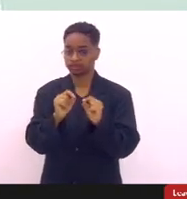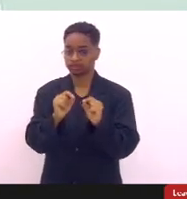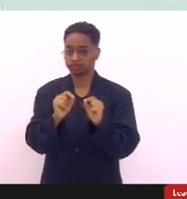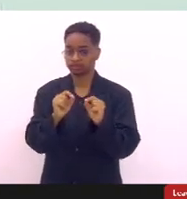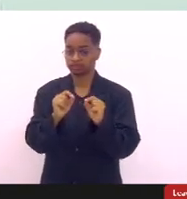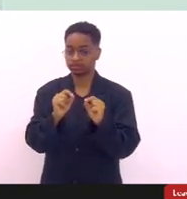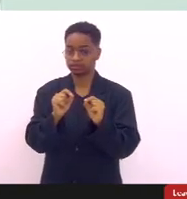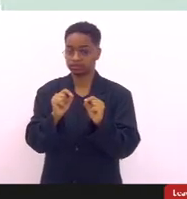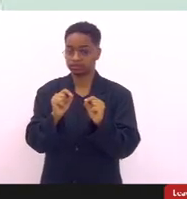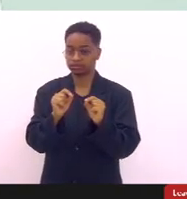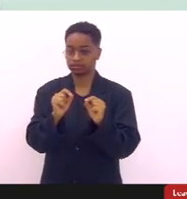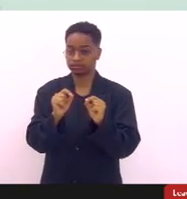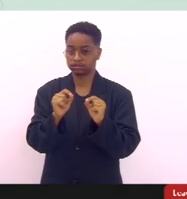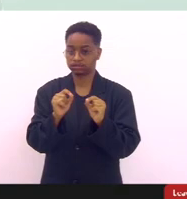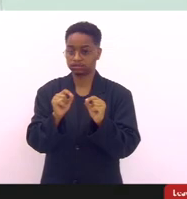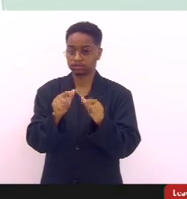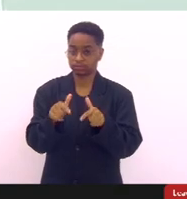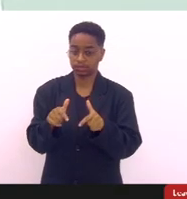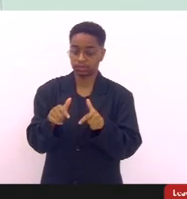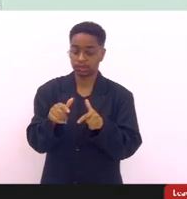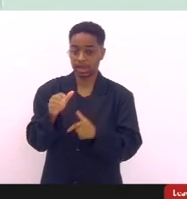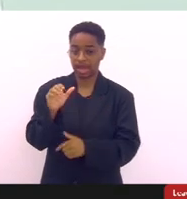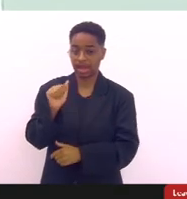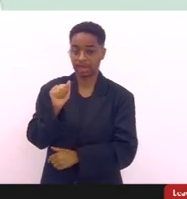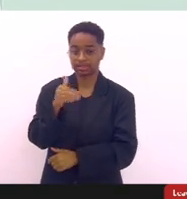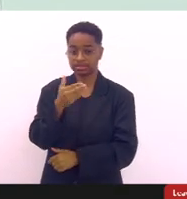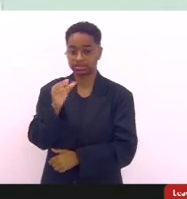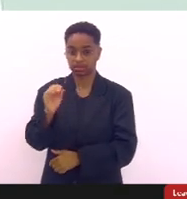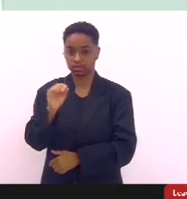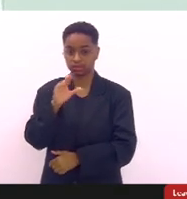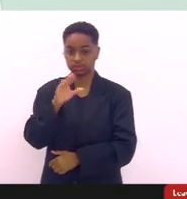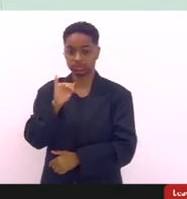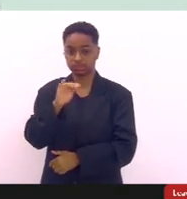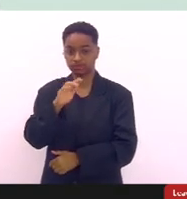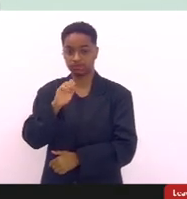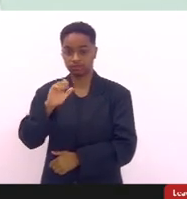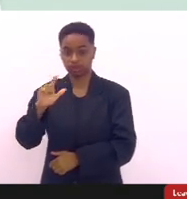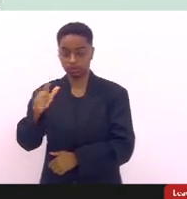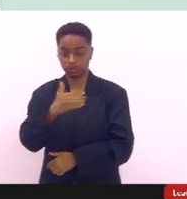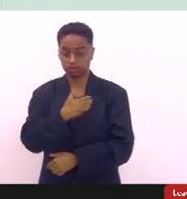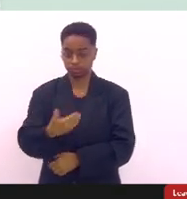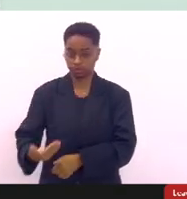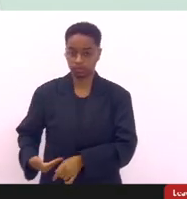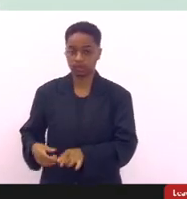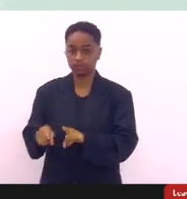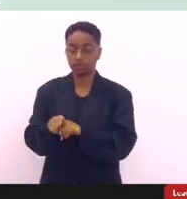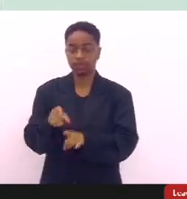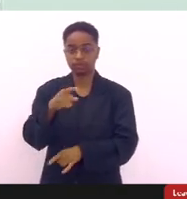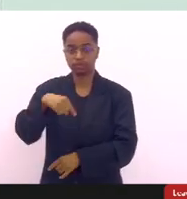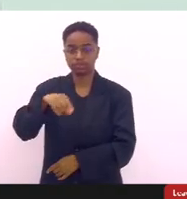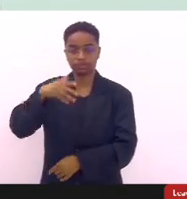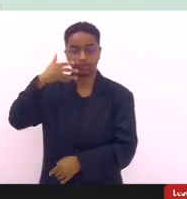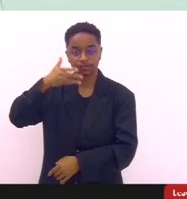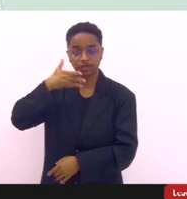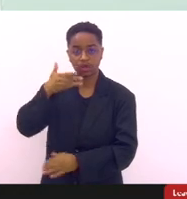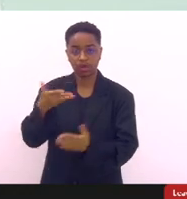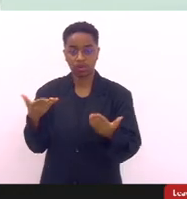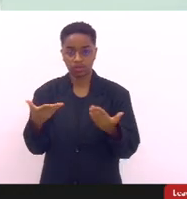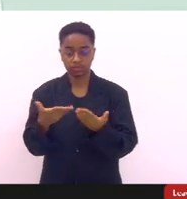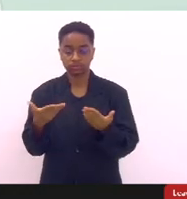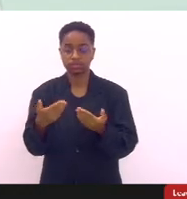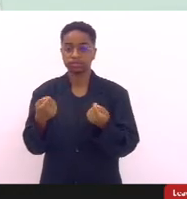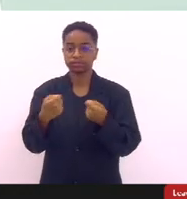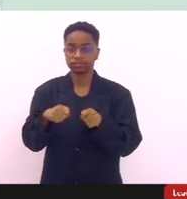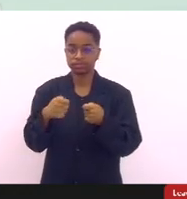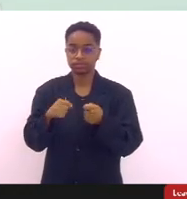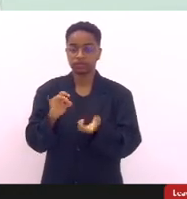termo, essa ação civil pública, essas falas que estão acontecendo no dia de hoje, possam ser